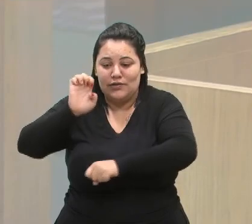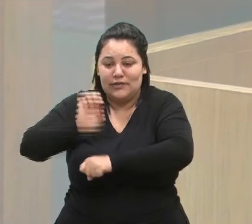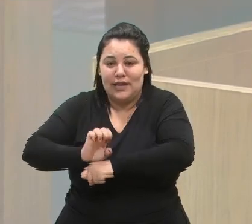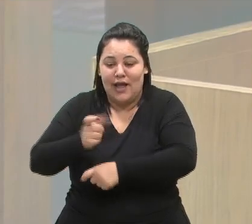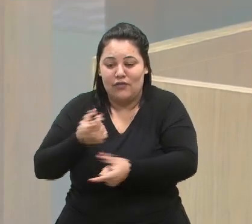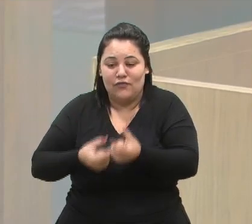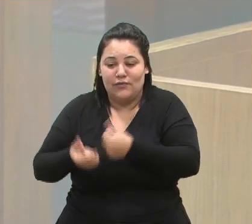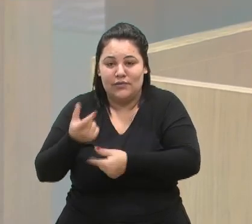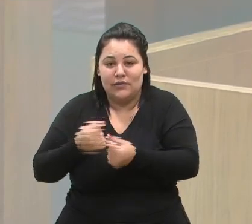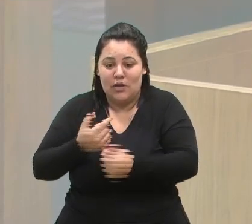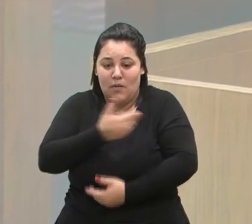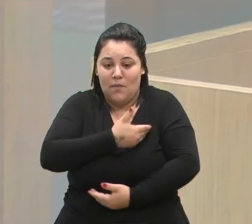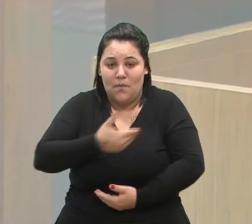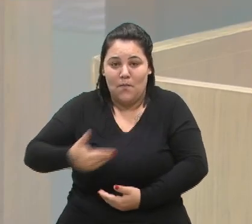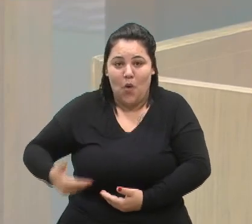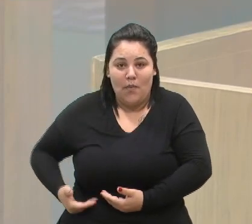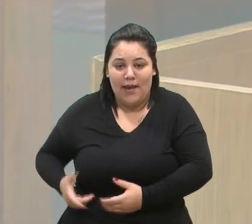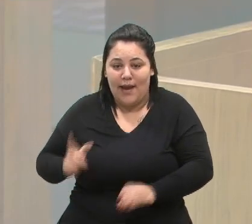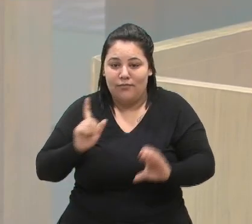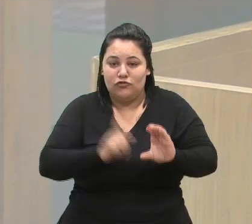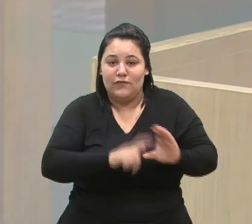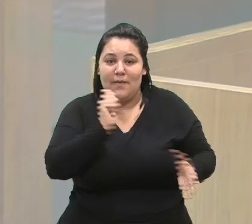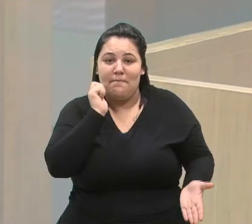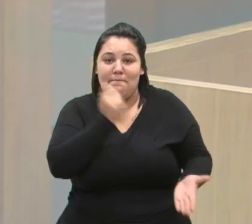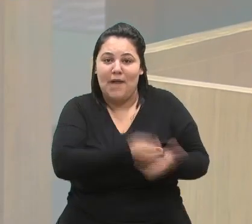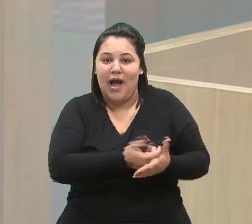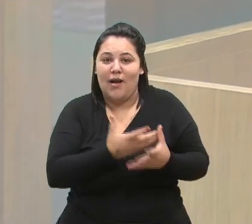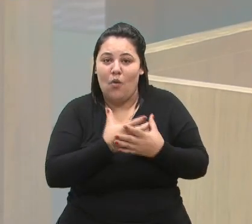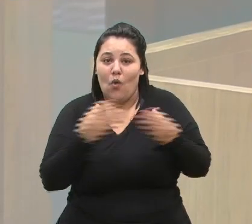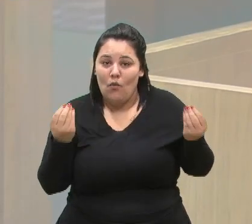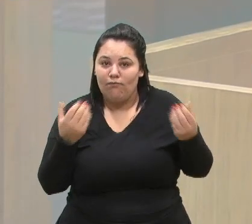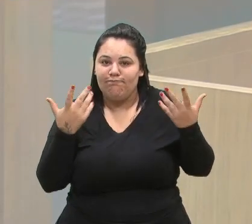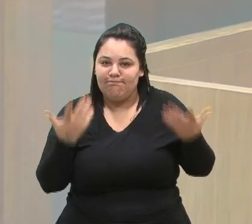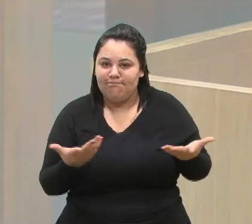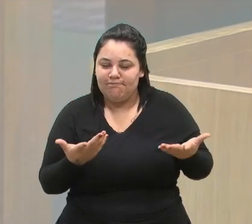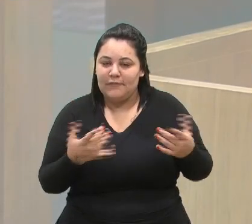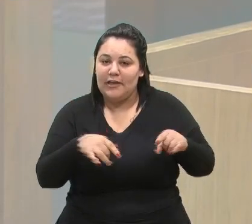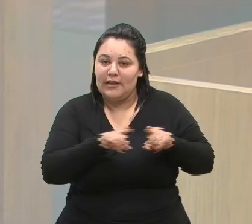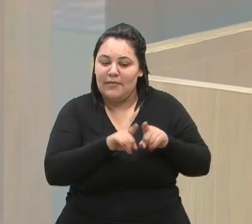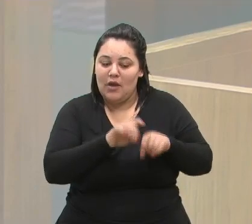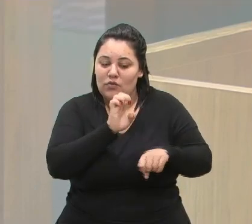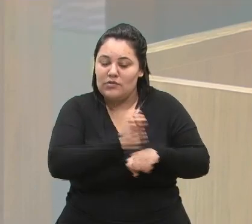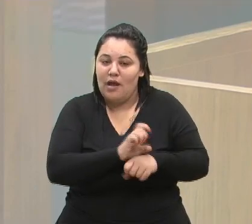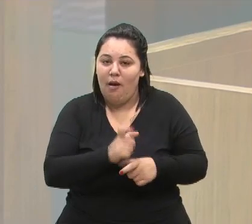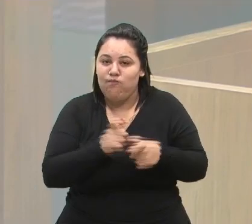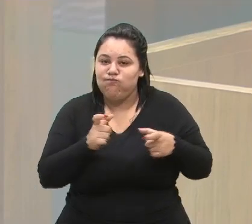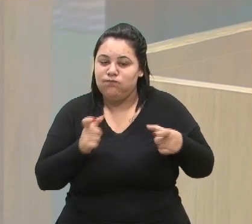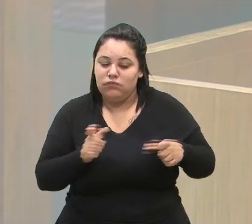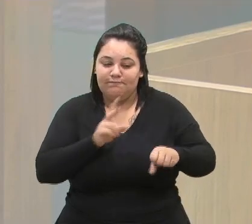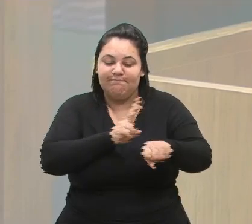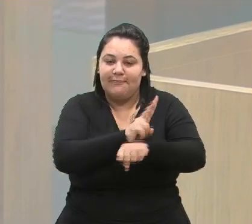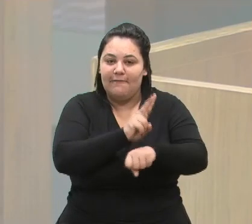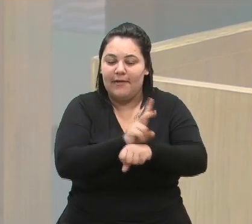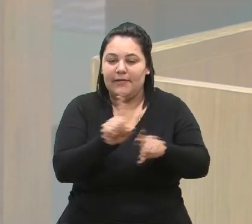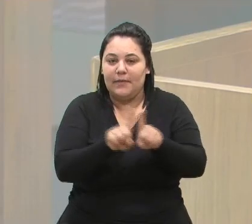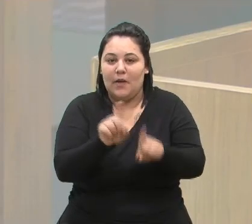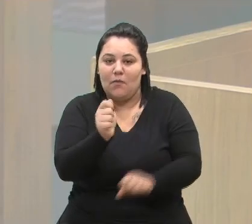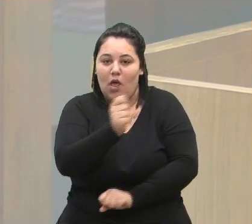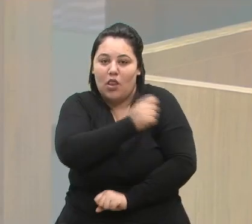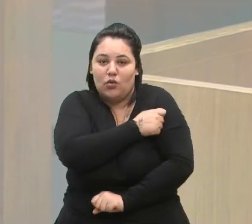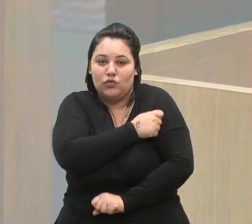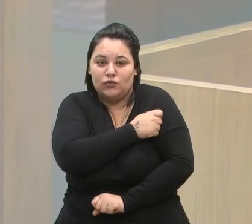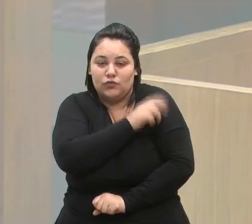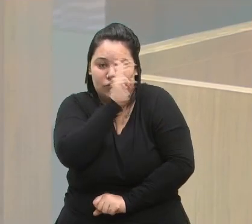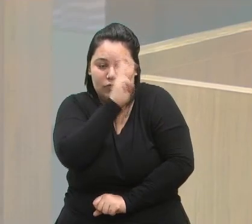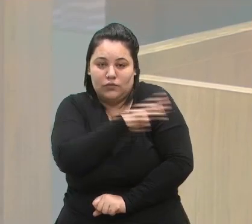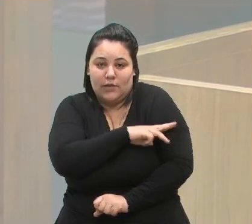finanças públicas saneadas. Em contrapartida, os estados devem aumentar as vagas para alunos no ensino médio